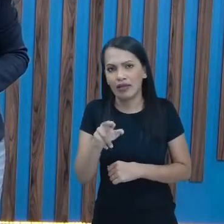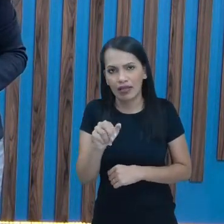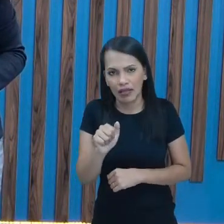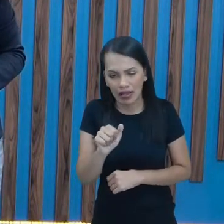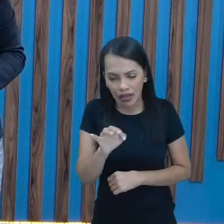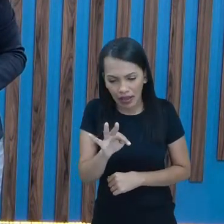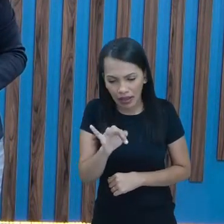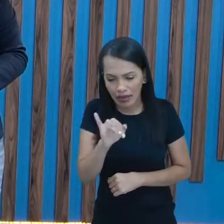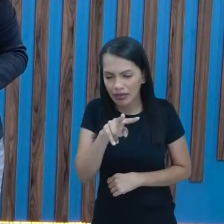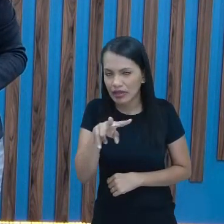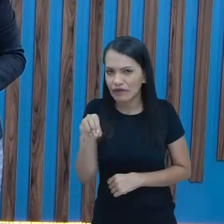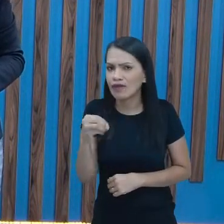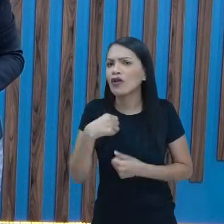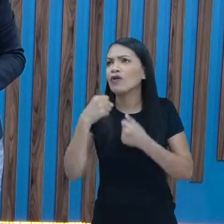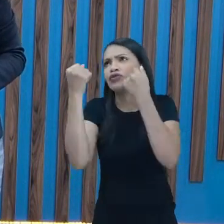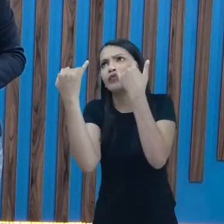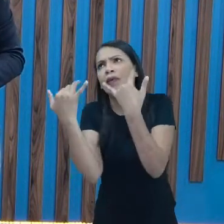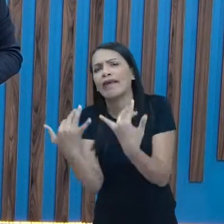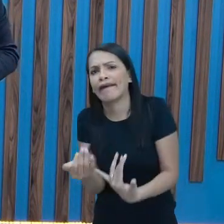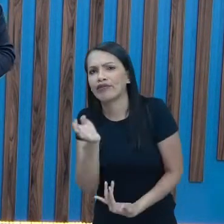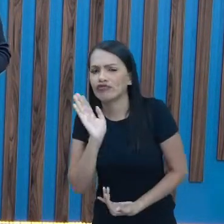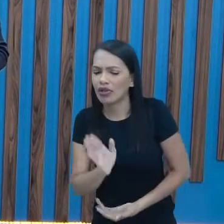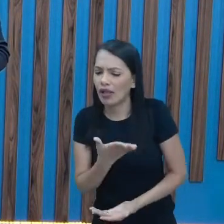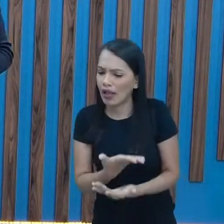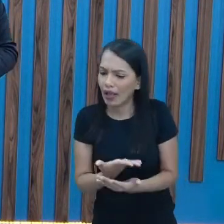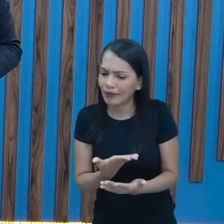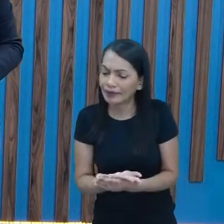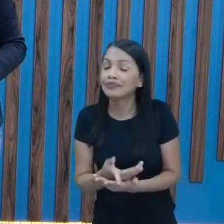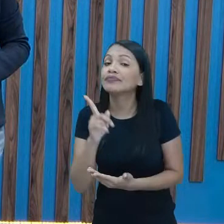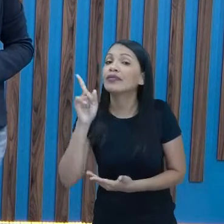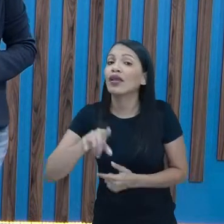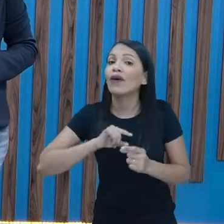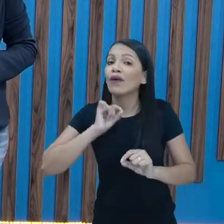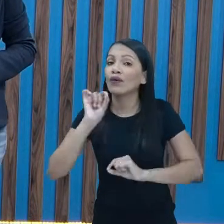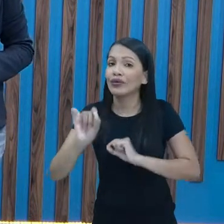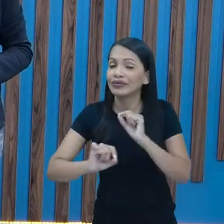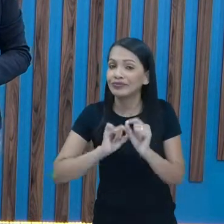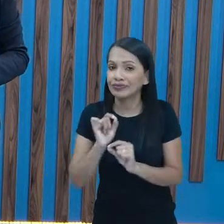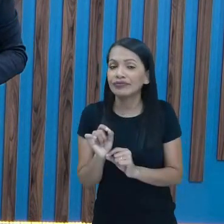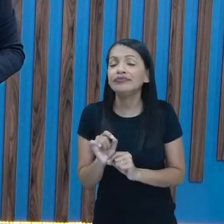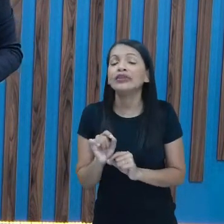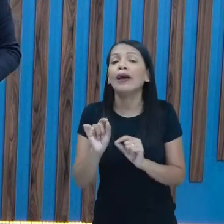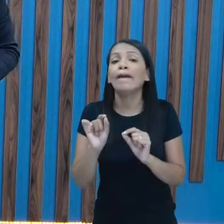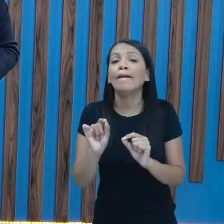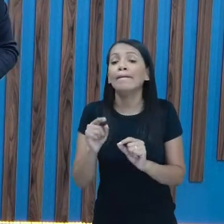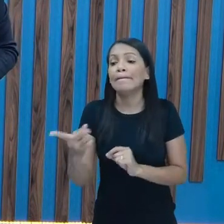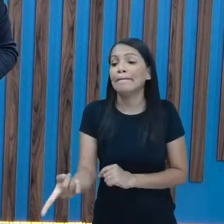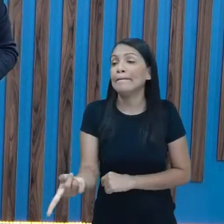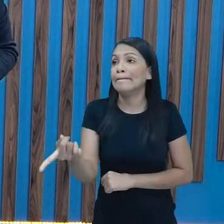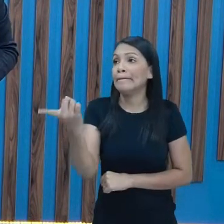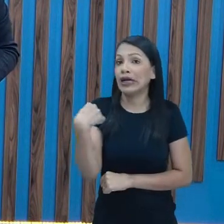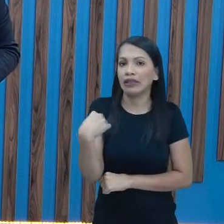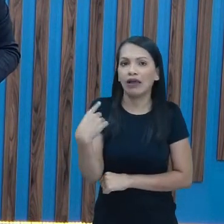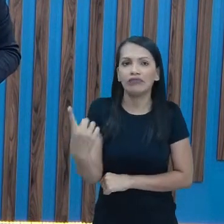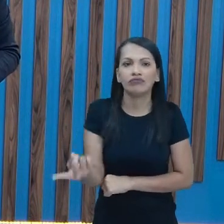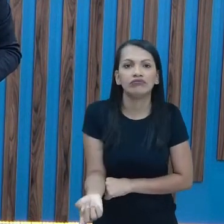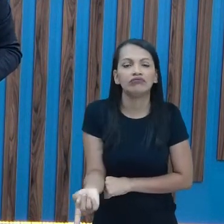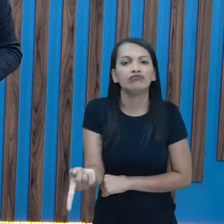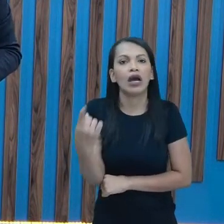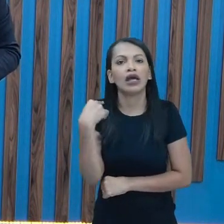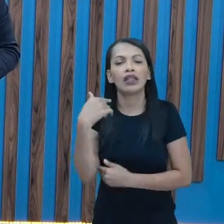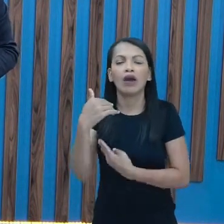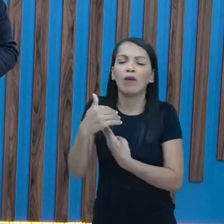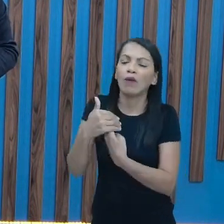verbos. Verbos no imperativo são aqueles verbos que nos dão uma ordem, tá certo?